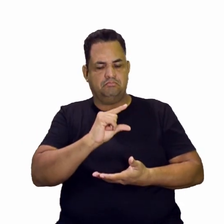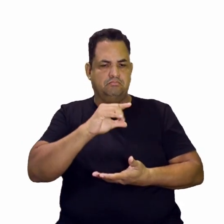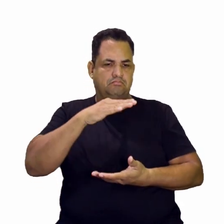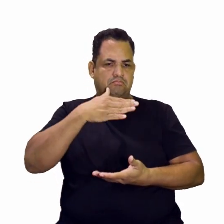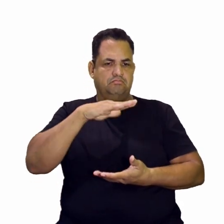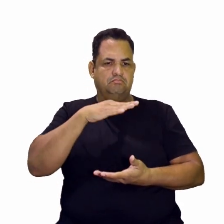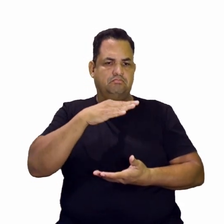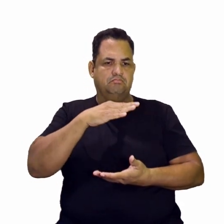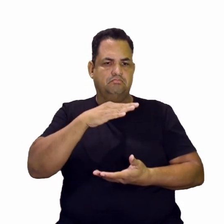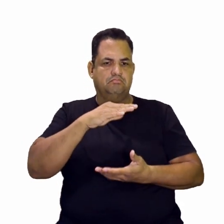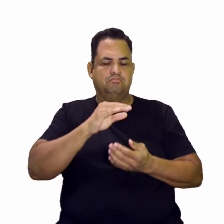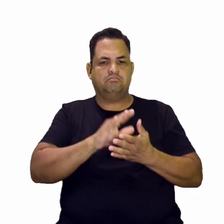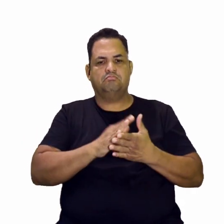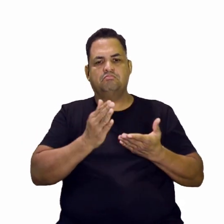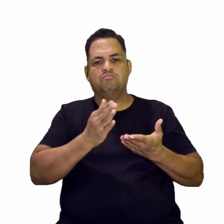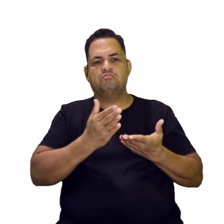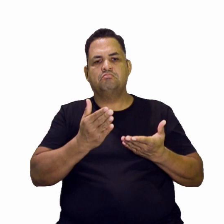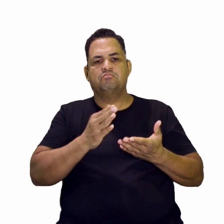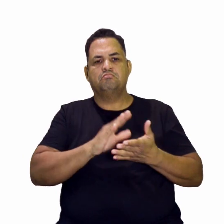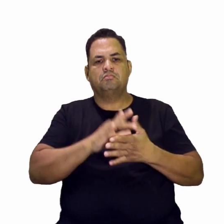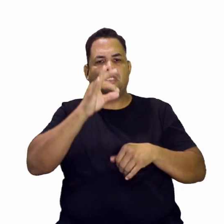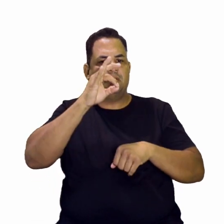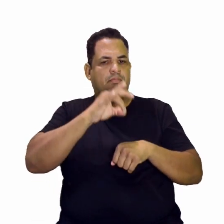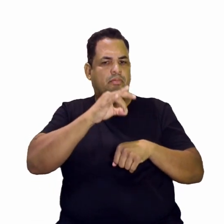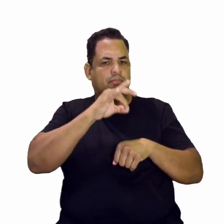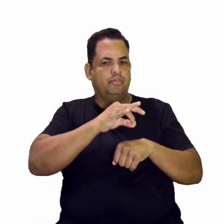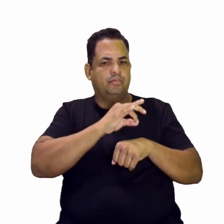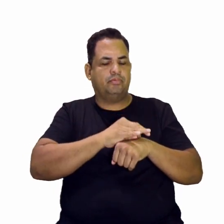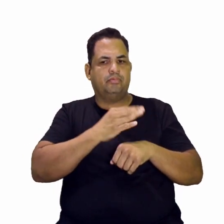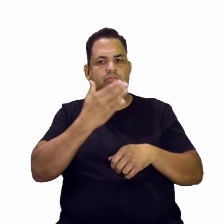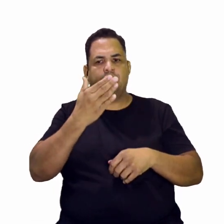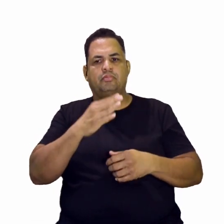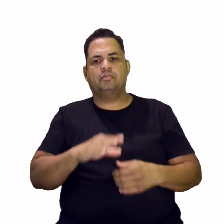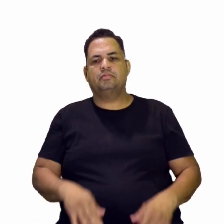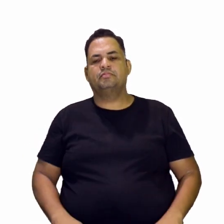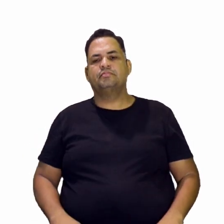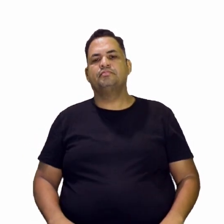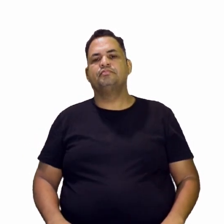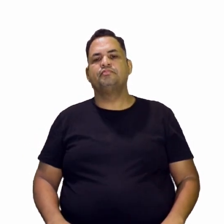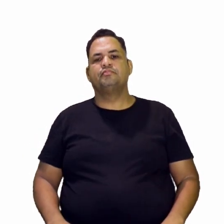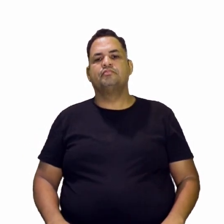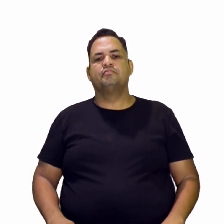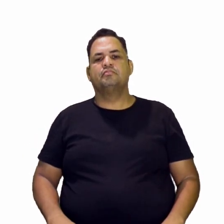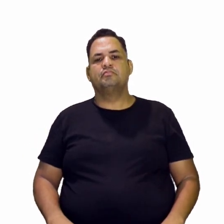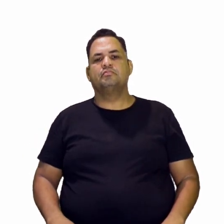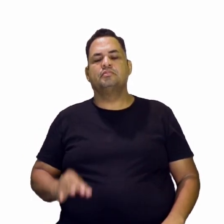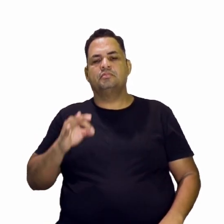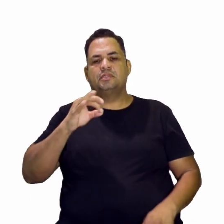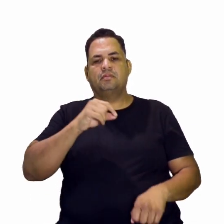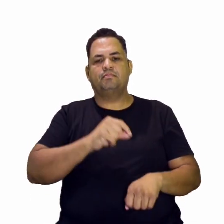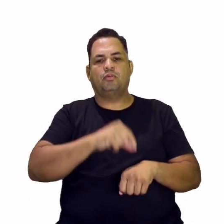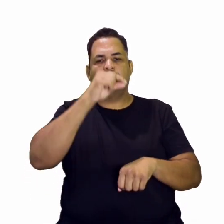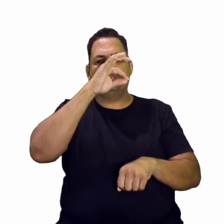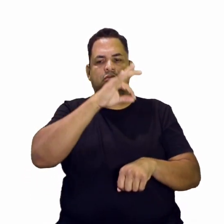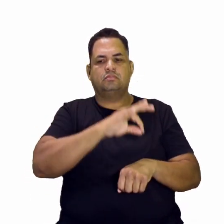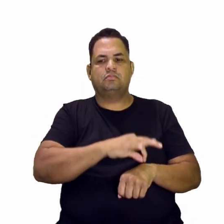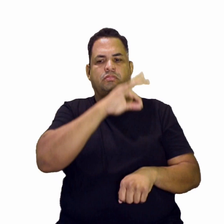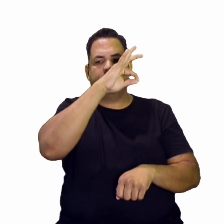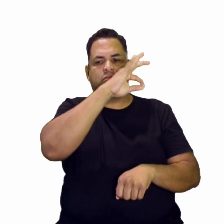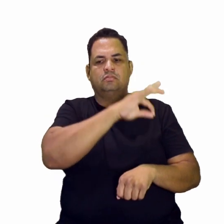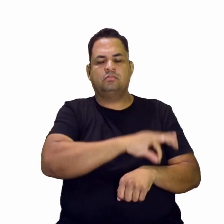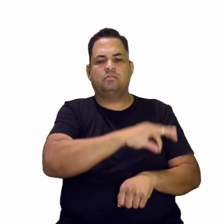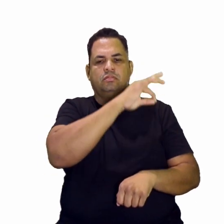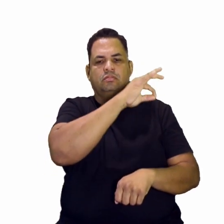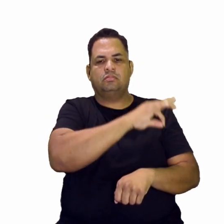pequeno porte, como as pulgas, no caso aqui que a gente está visualizando, sanguessugas, mosquitos. Você já